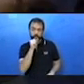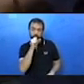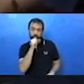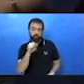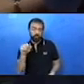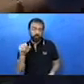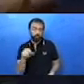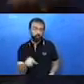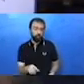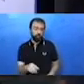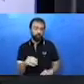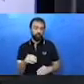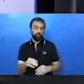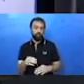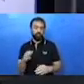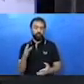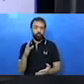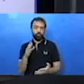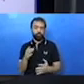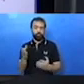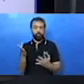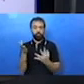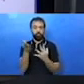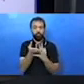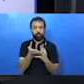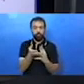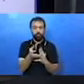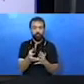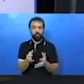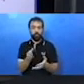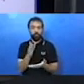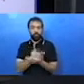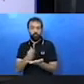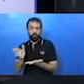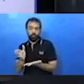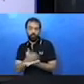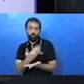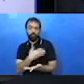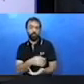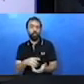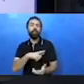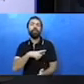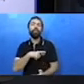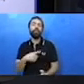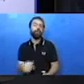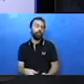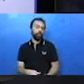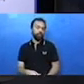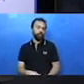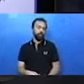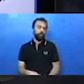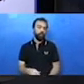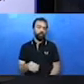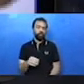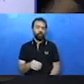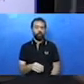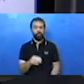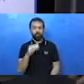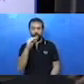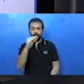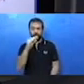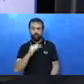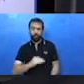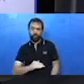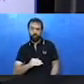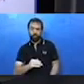Tem essa divisão? Antes era só Mato Grosso. E agora nós temos Mato Grosso e Mato Grosso